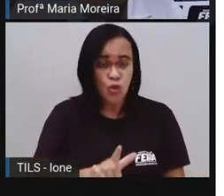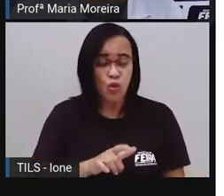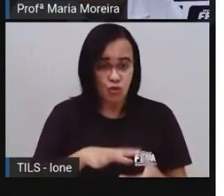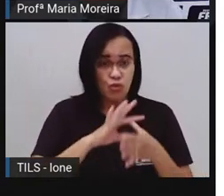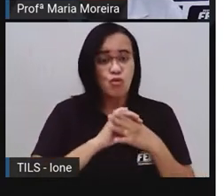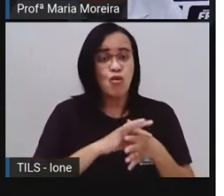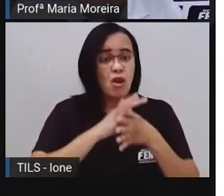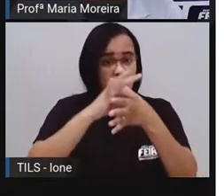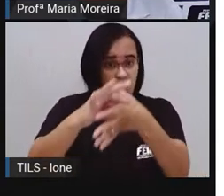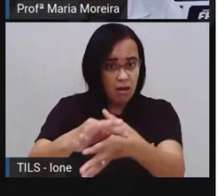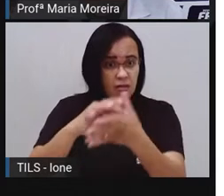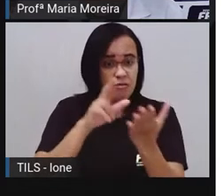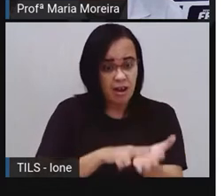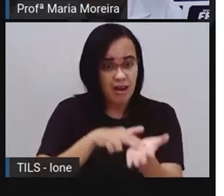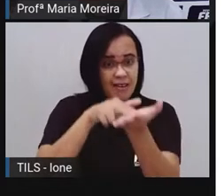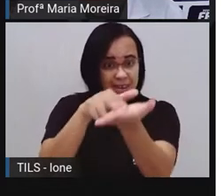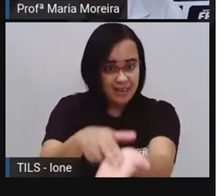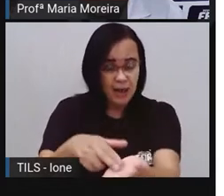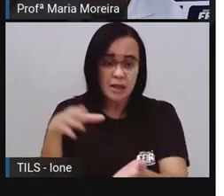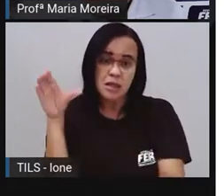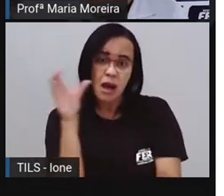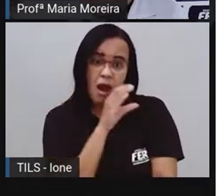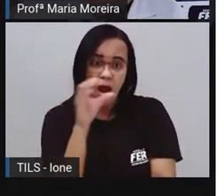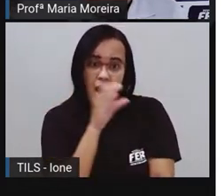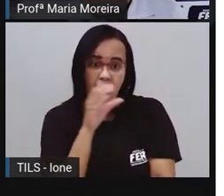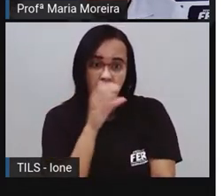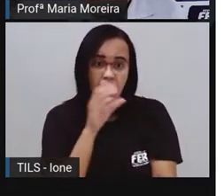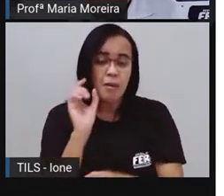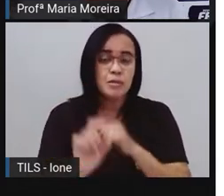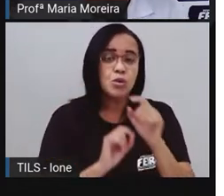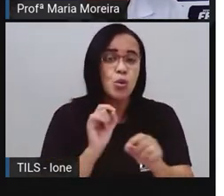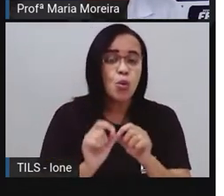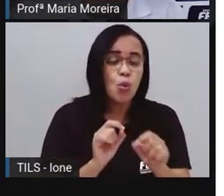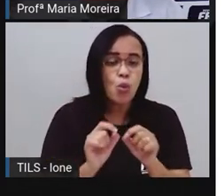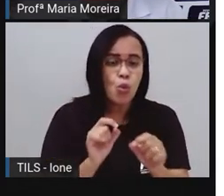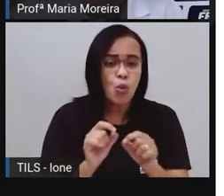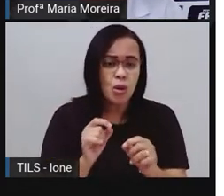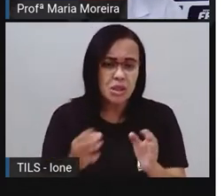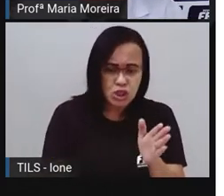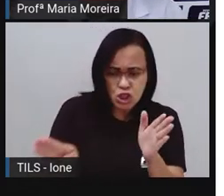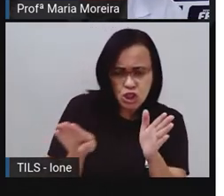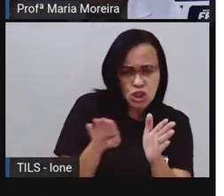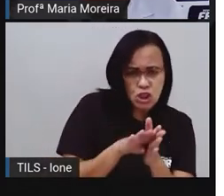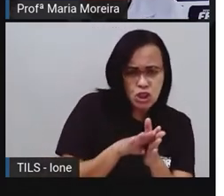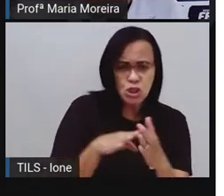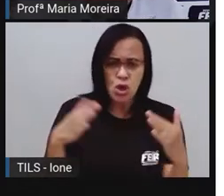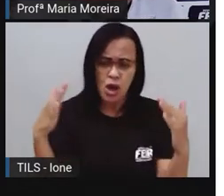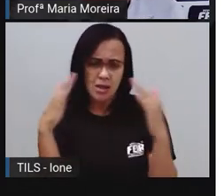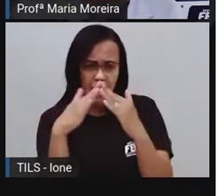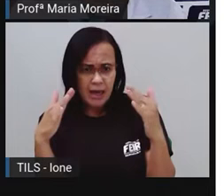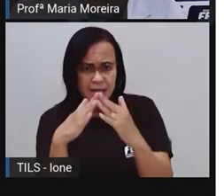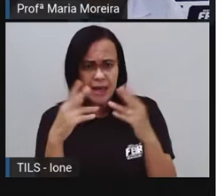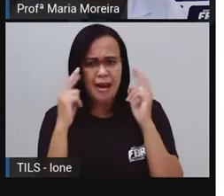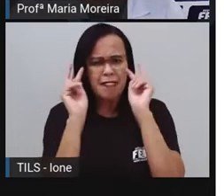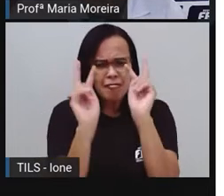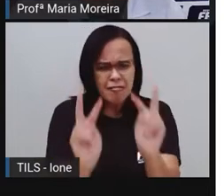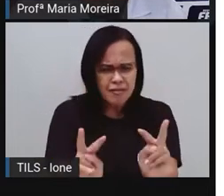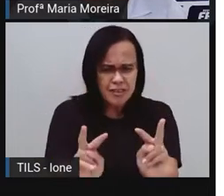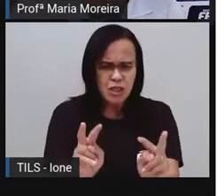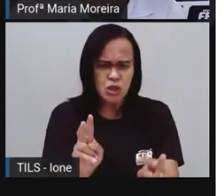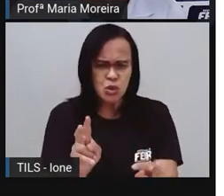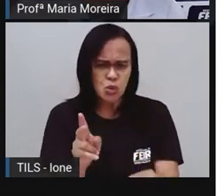carta urgente para lá do velho moinho. Ao chegar ao endereço, avistou uma